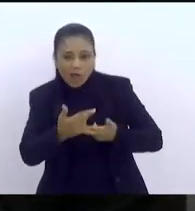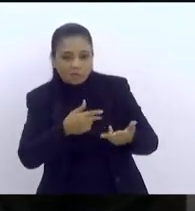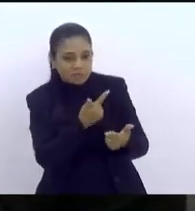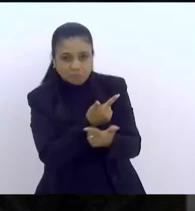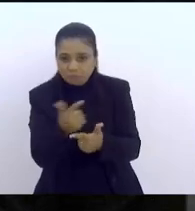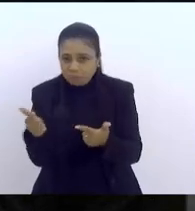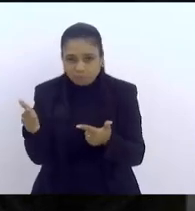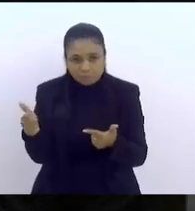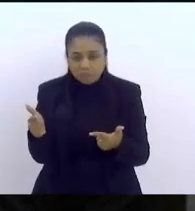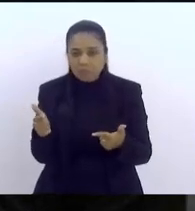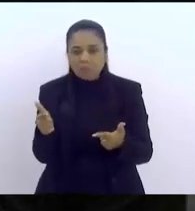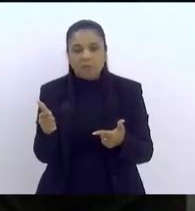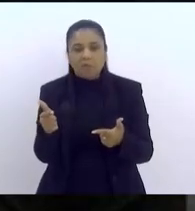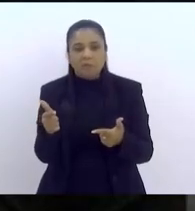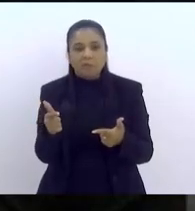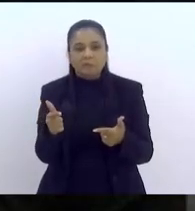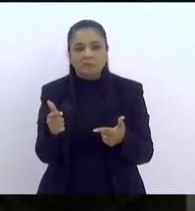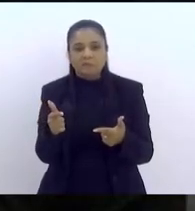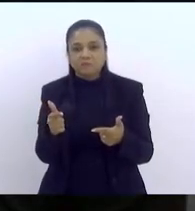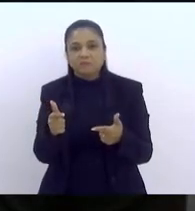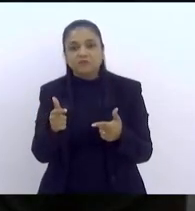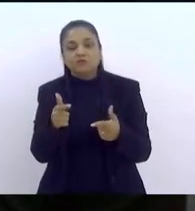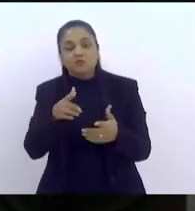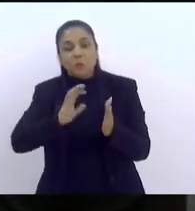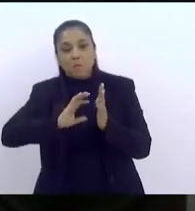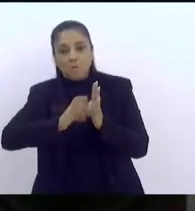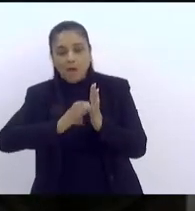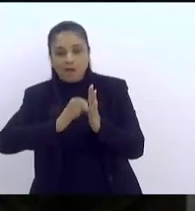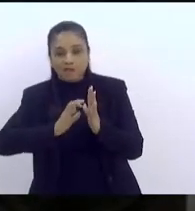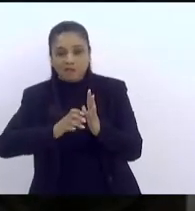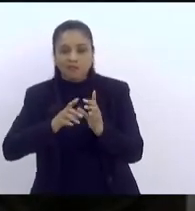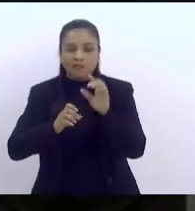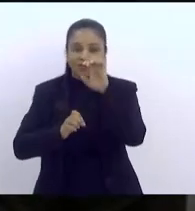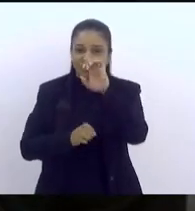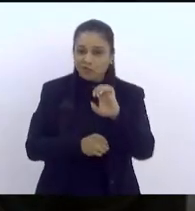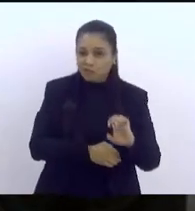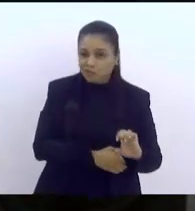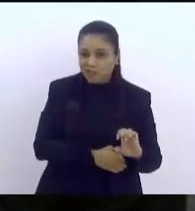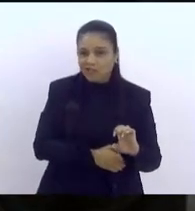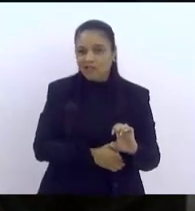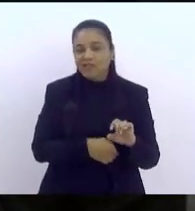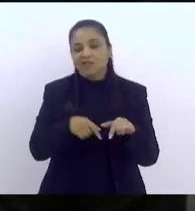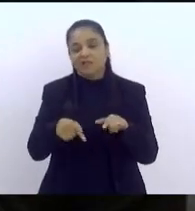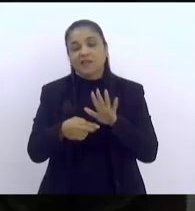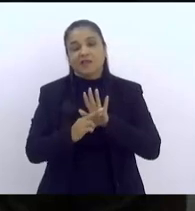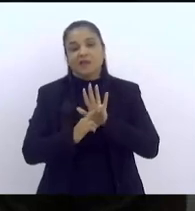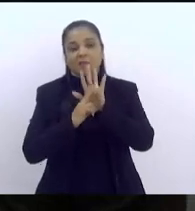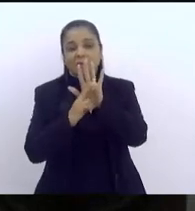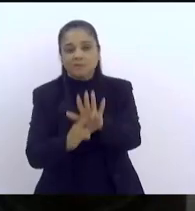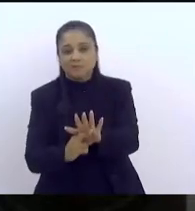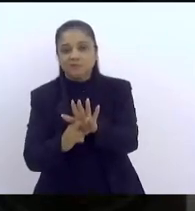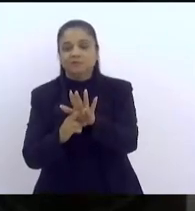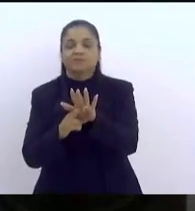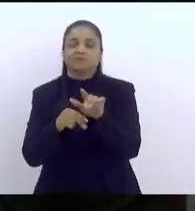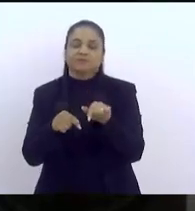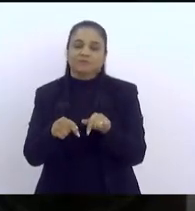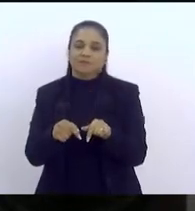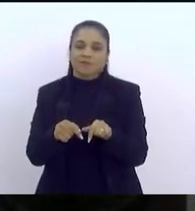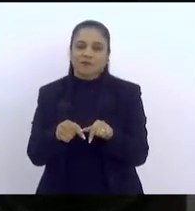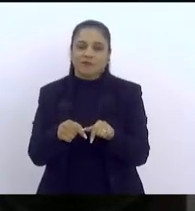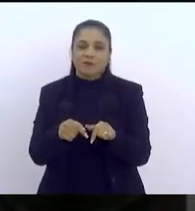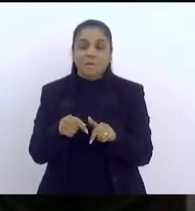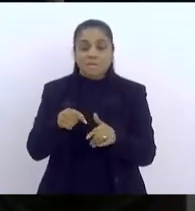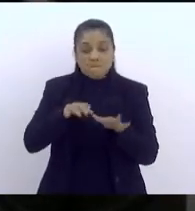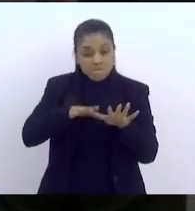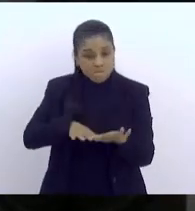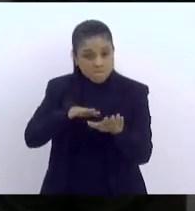maior parte dos partidos de esquerda e dos movimentos de esquerda aqui representados por esse partido. Essa marcha das